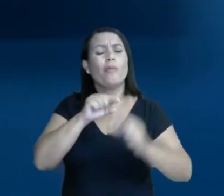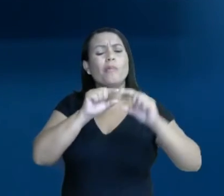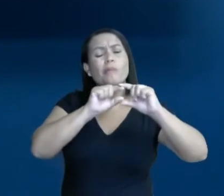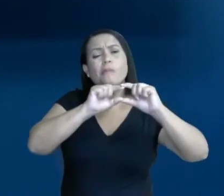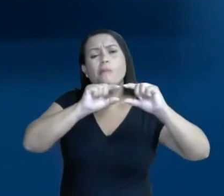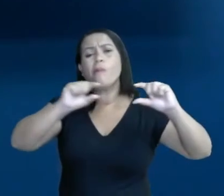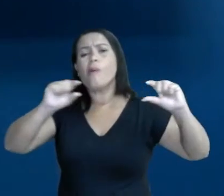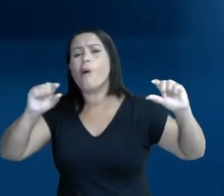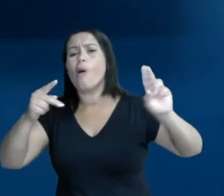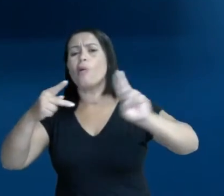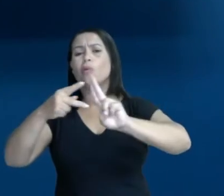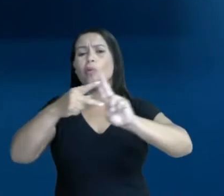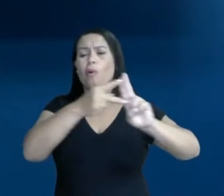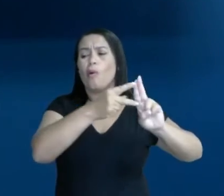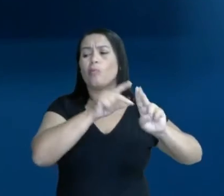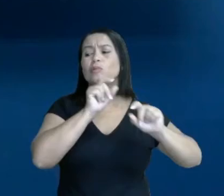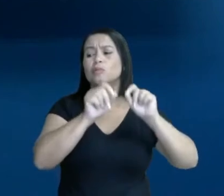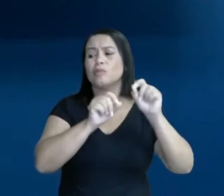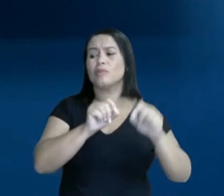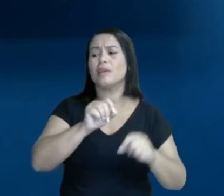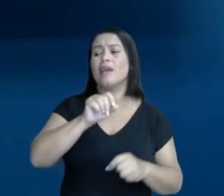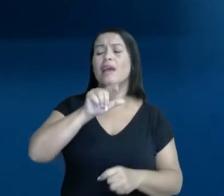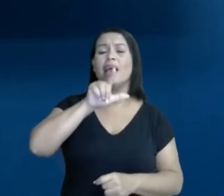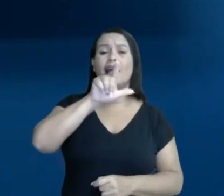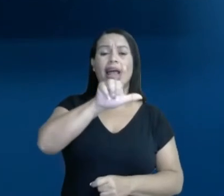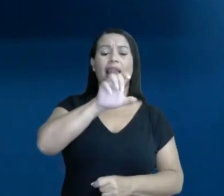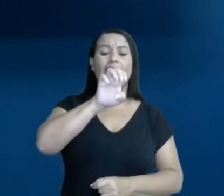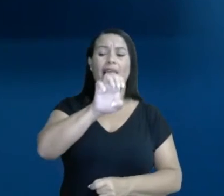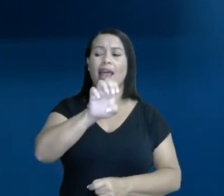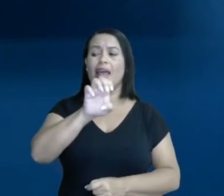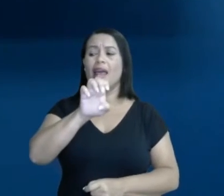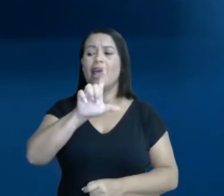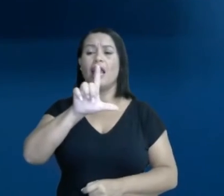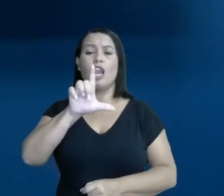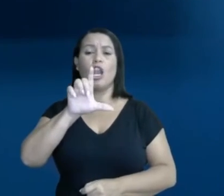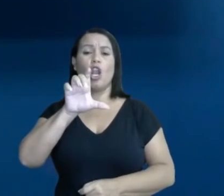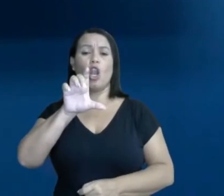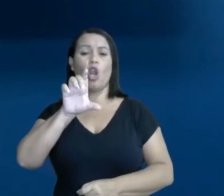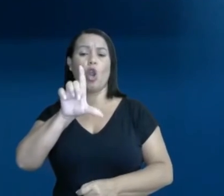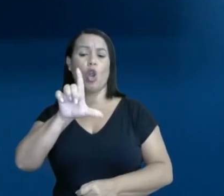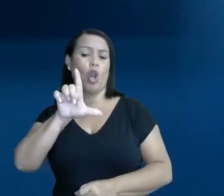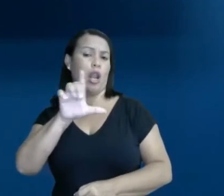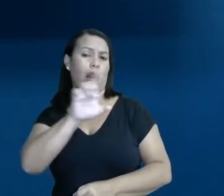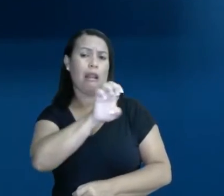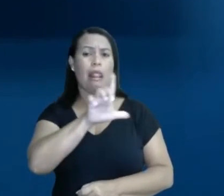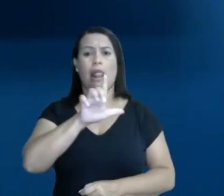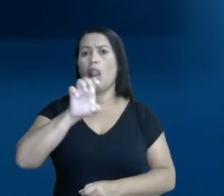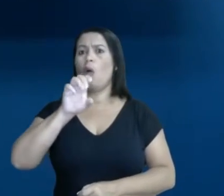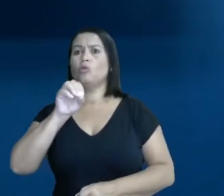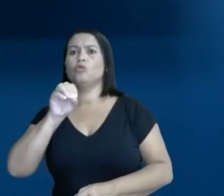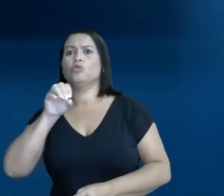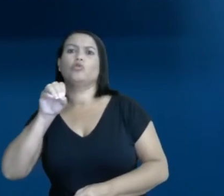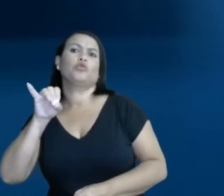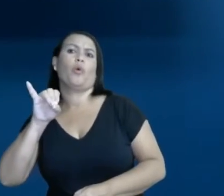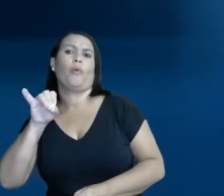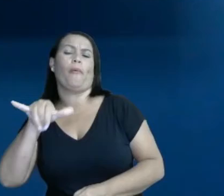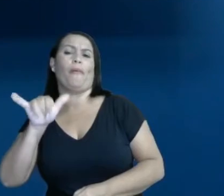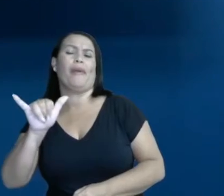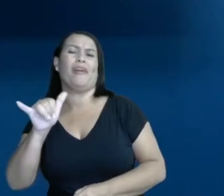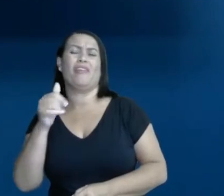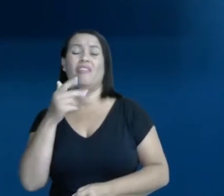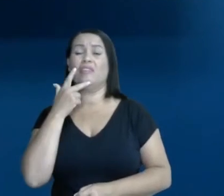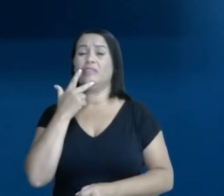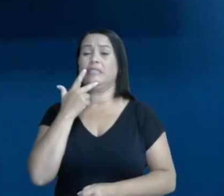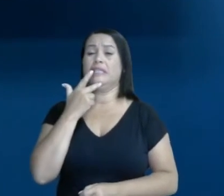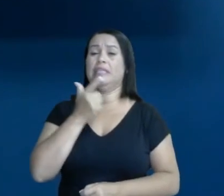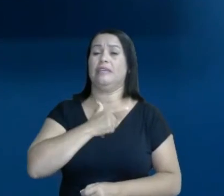só os pronomes, ficaria le lo doy. Então, eu não posso dizer le lo doy, né? Fica uma cacofonia